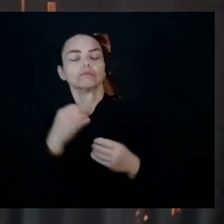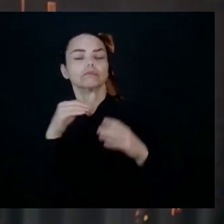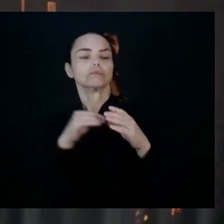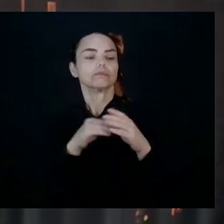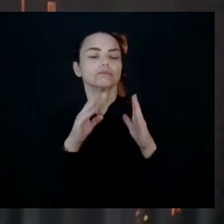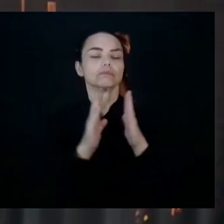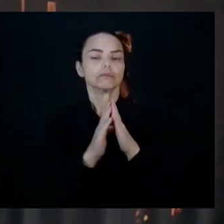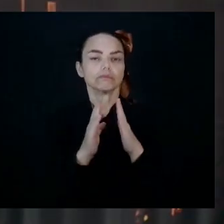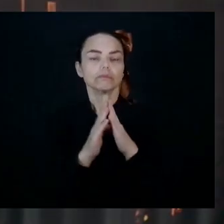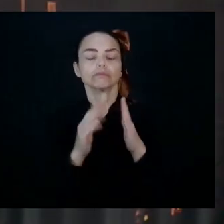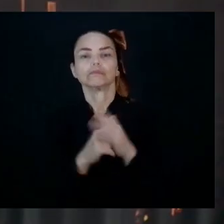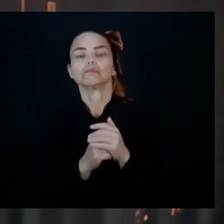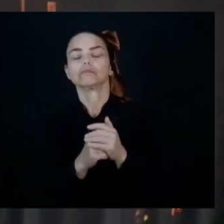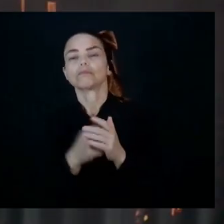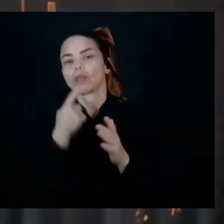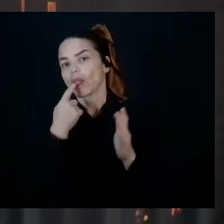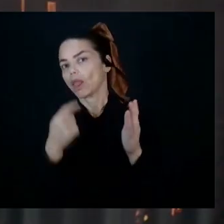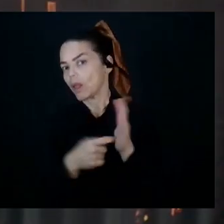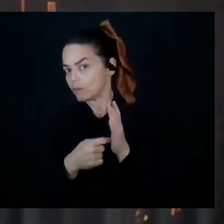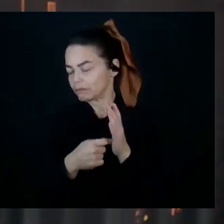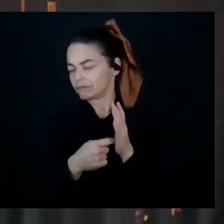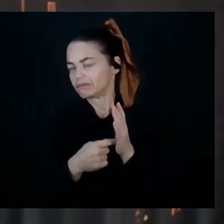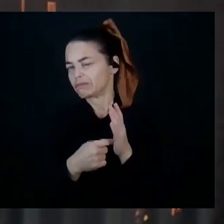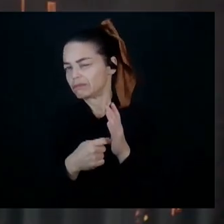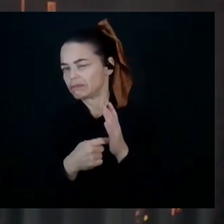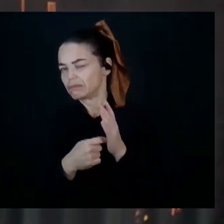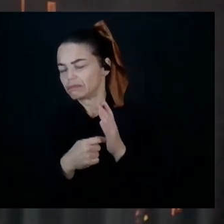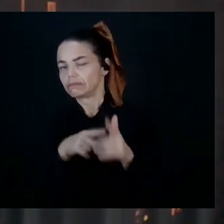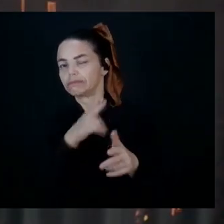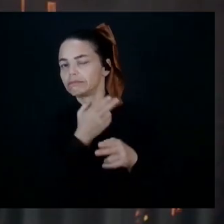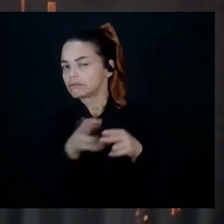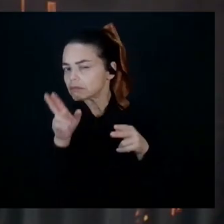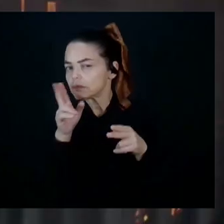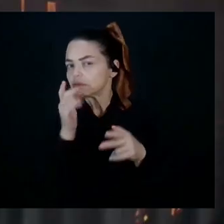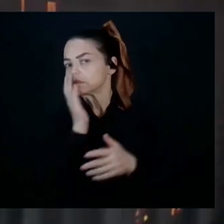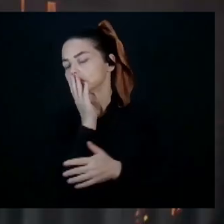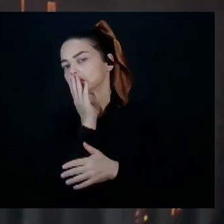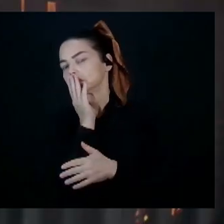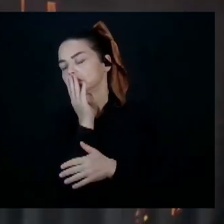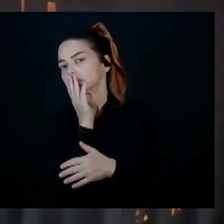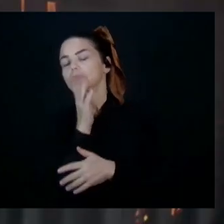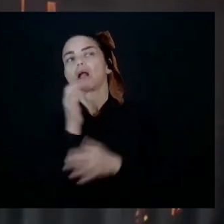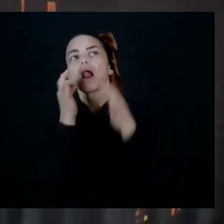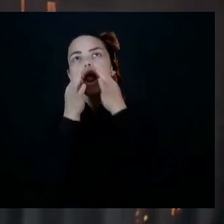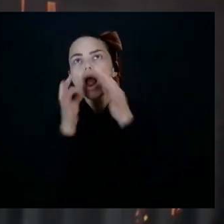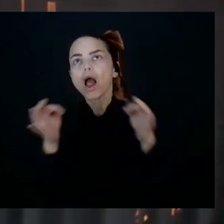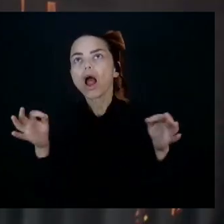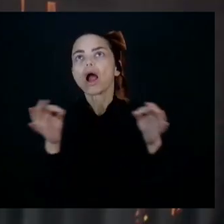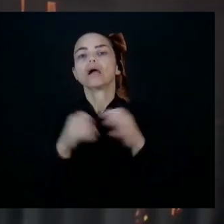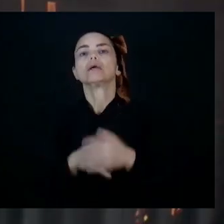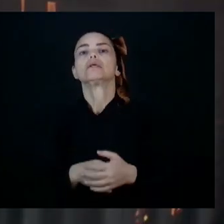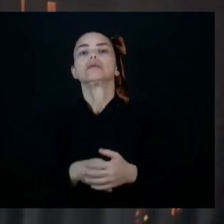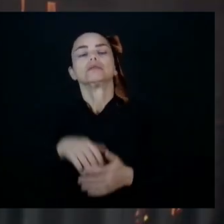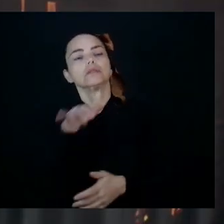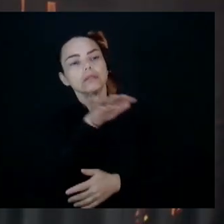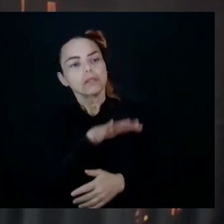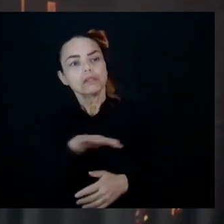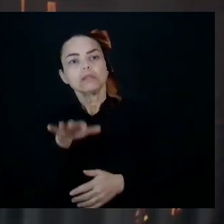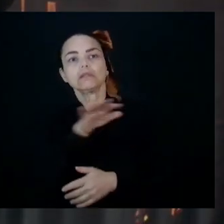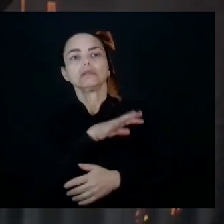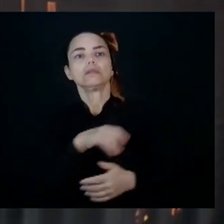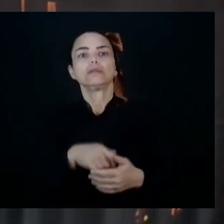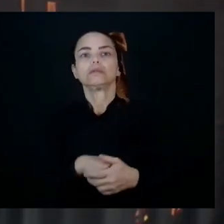algumas denúncias que são sutis, mas tem algumas que são horríveis, assim, né, da pessoa estar num ambiente